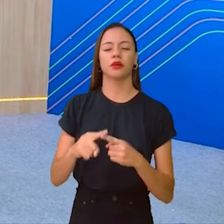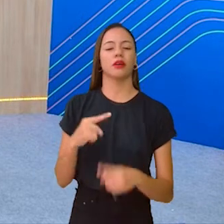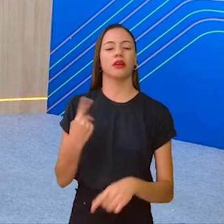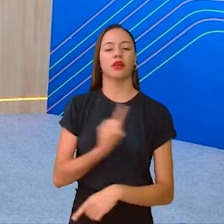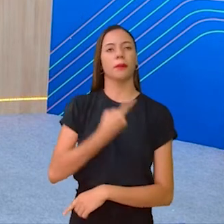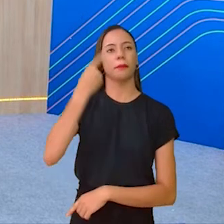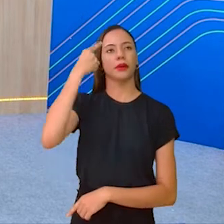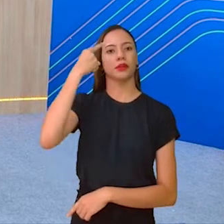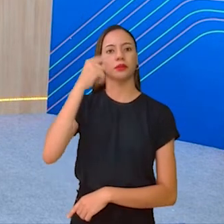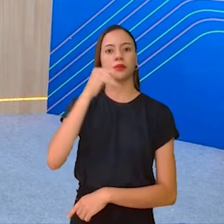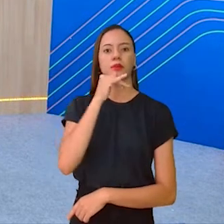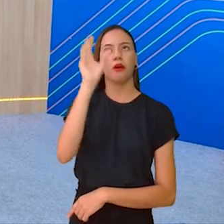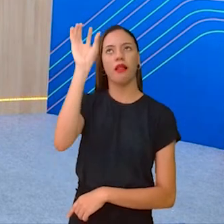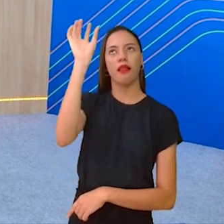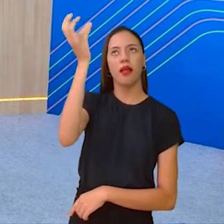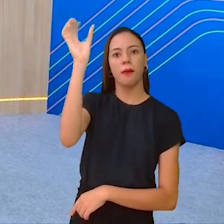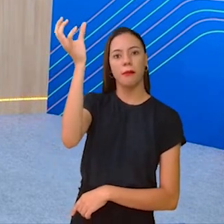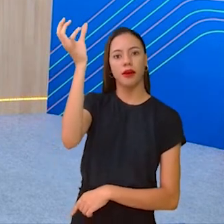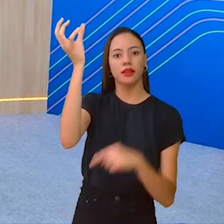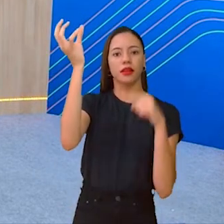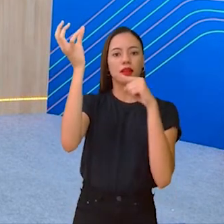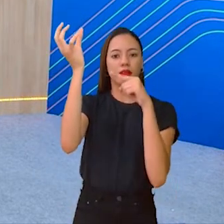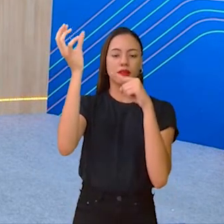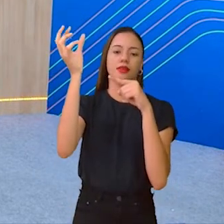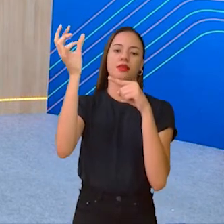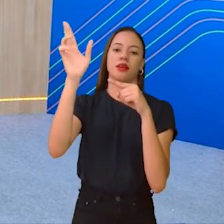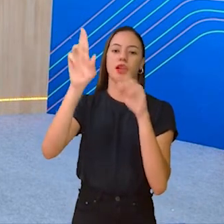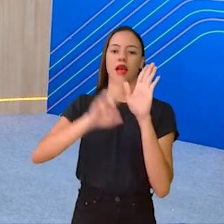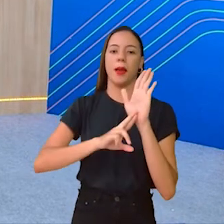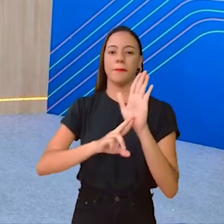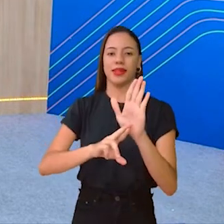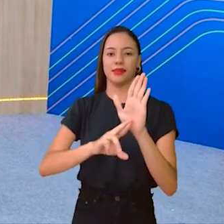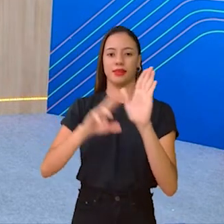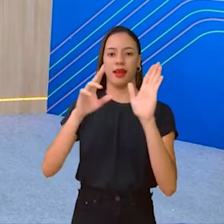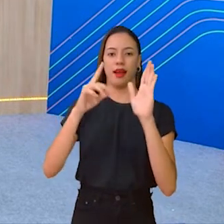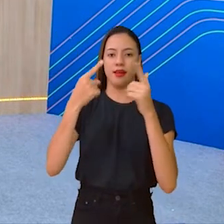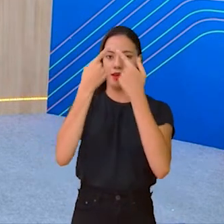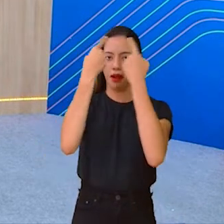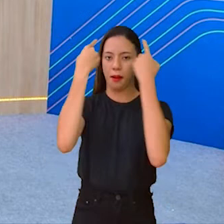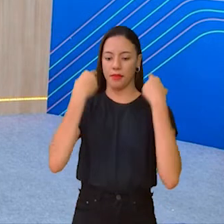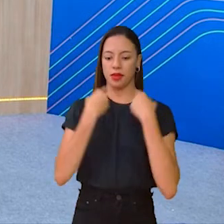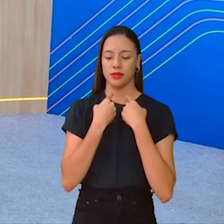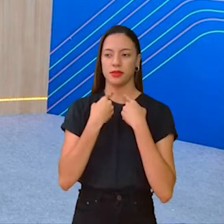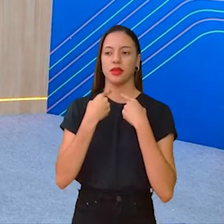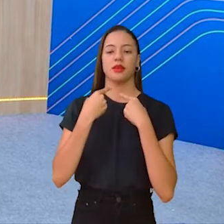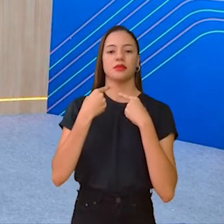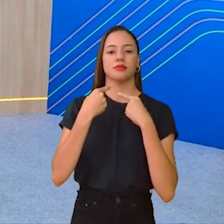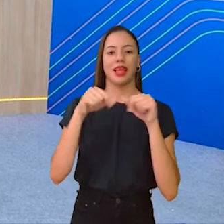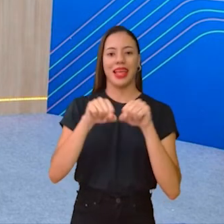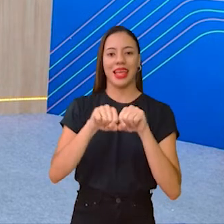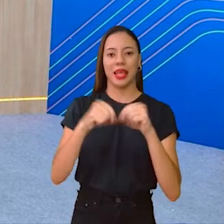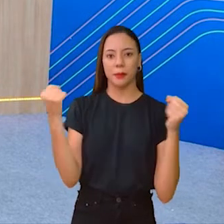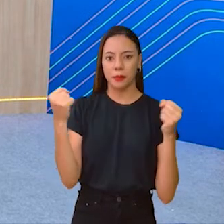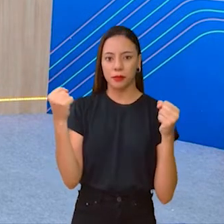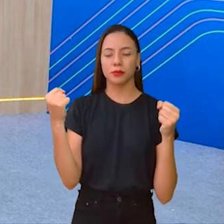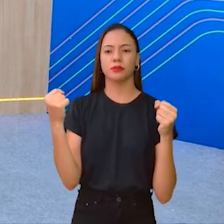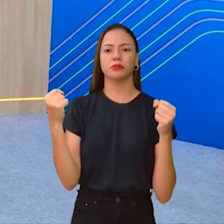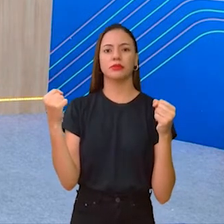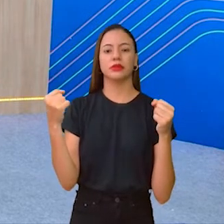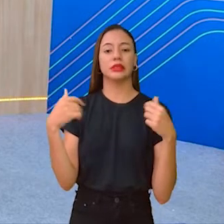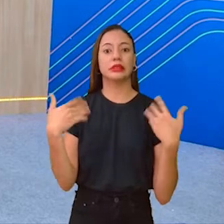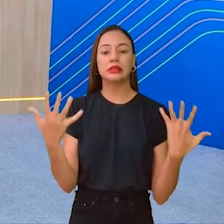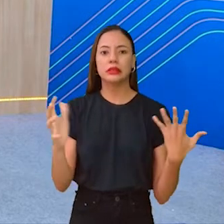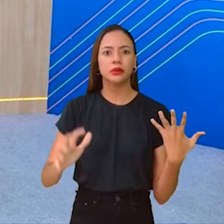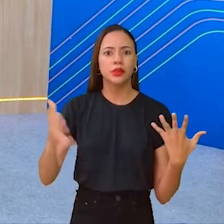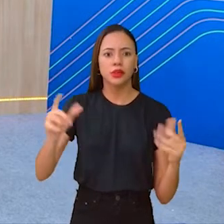quando a lâmpada, que representa a cabeça, né? Ela se rompeu, né? Eita, o que é que